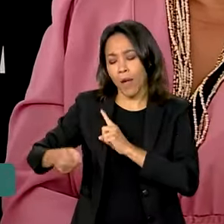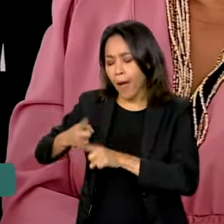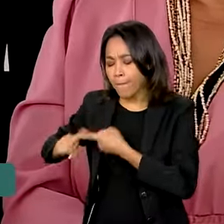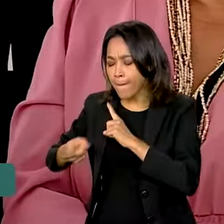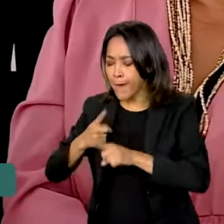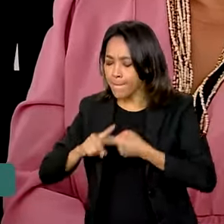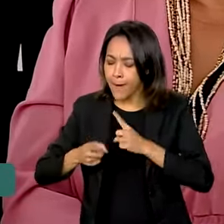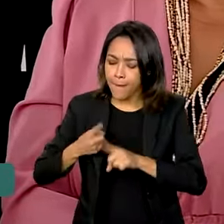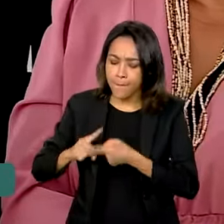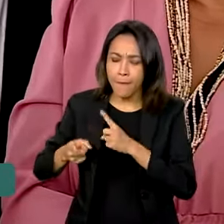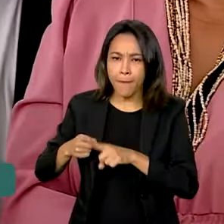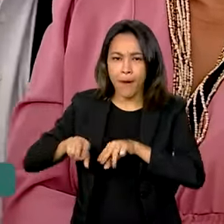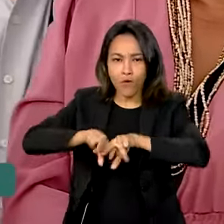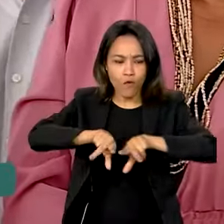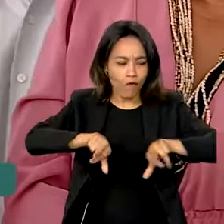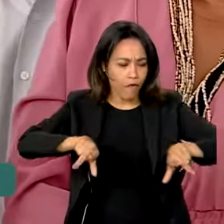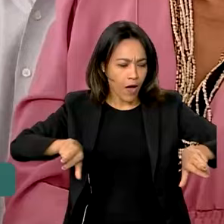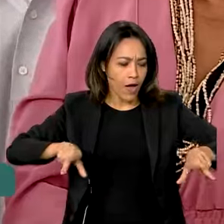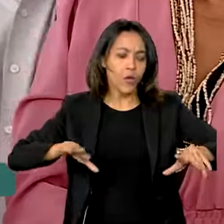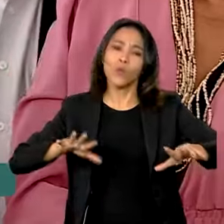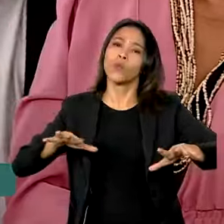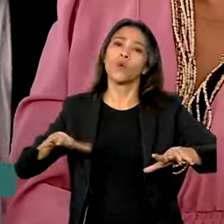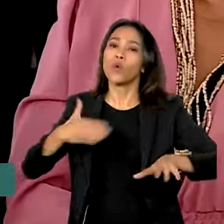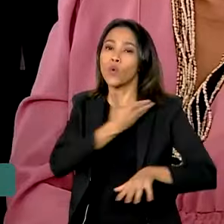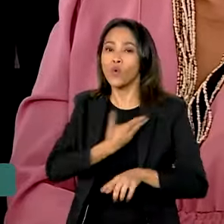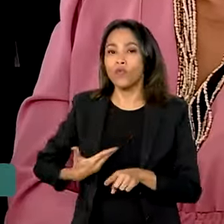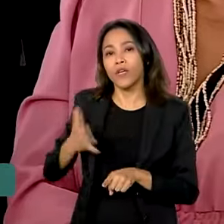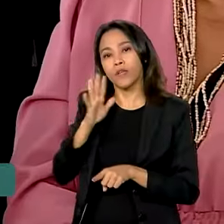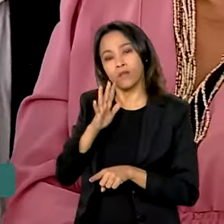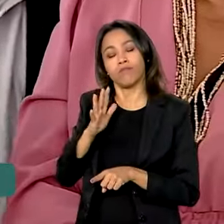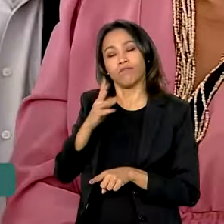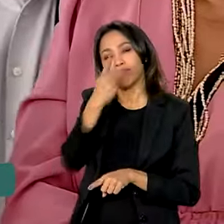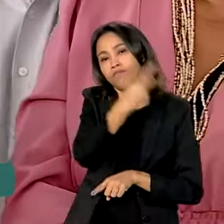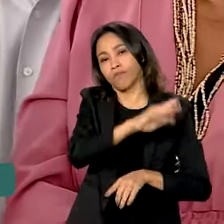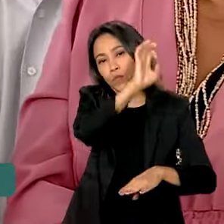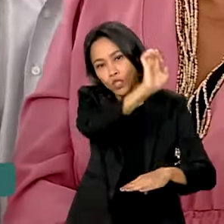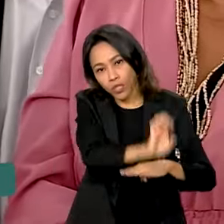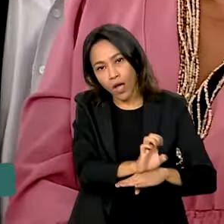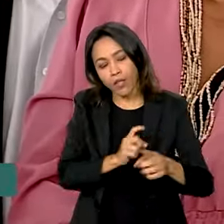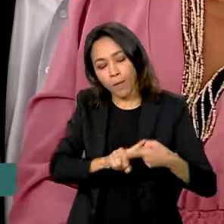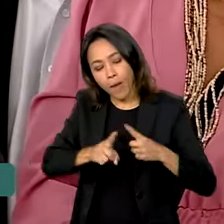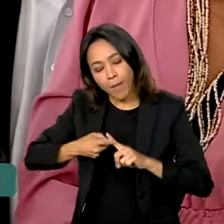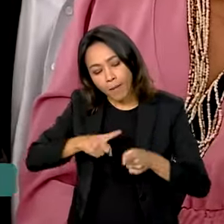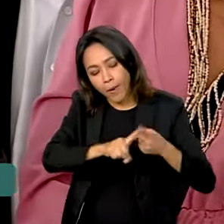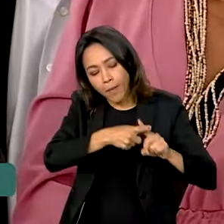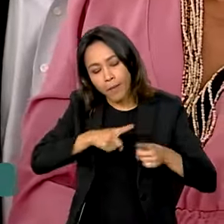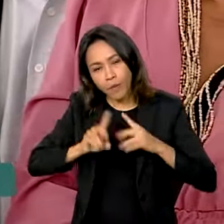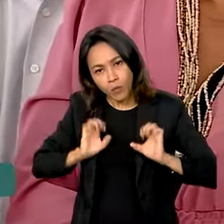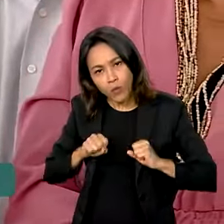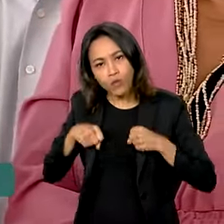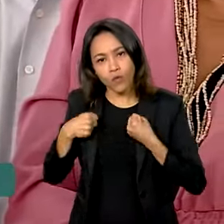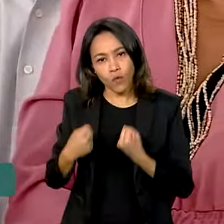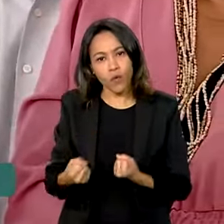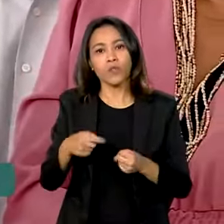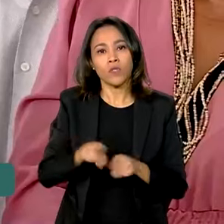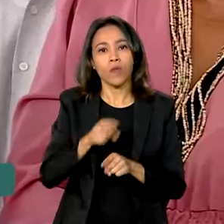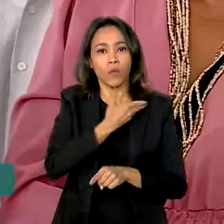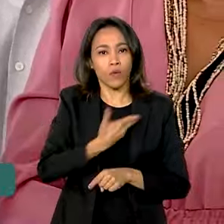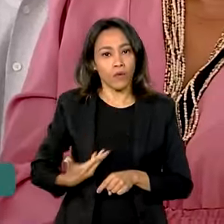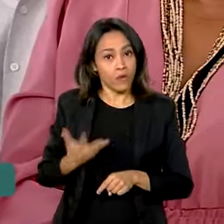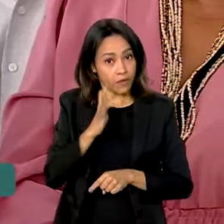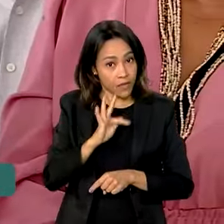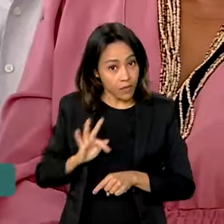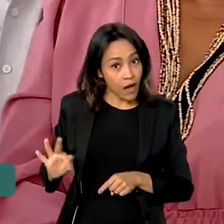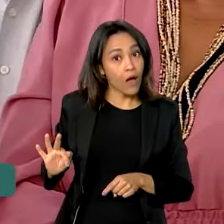feitas conjuntamente com os governos do Estado, mas com um esforço muito grande do governo federal,